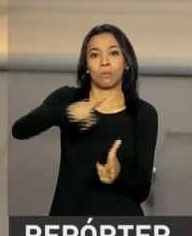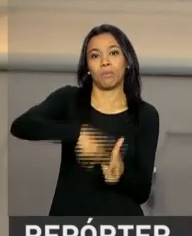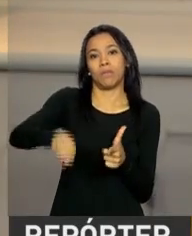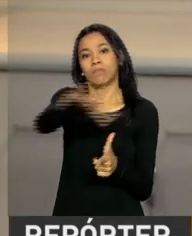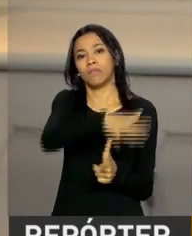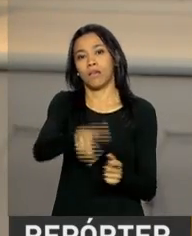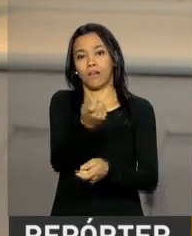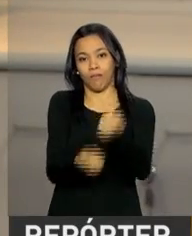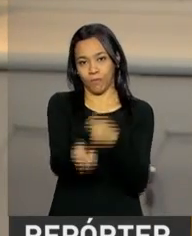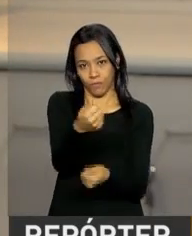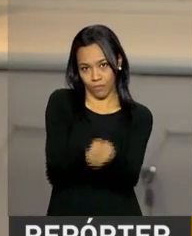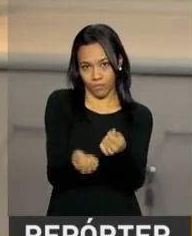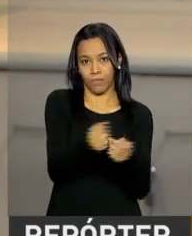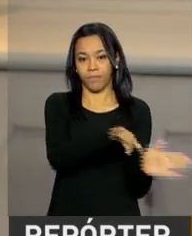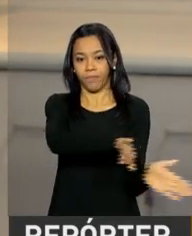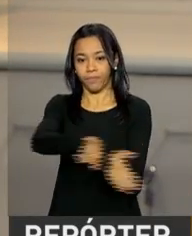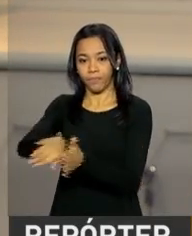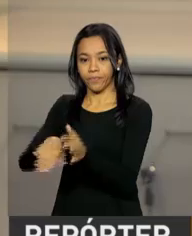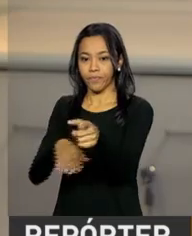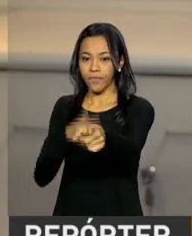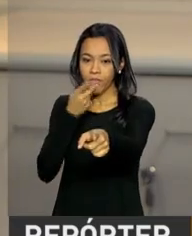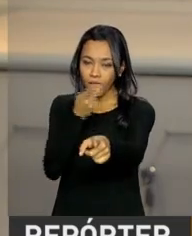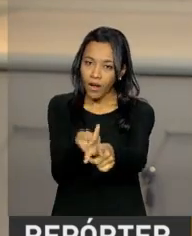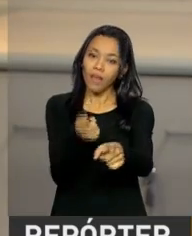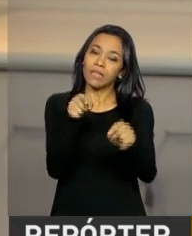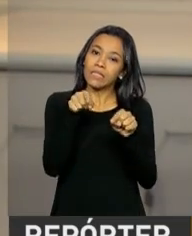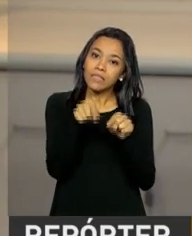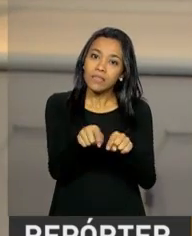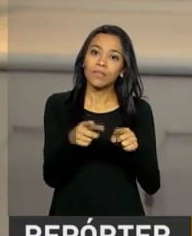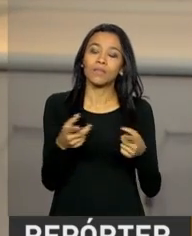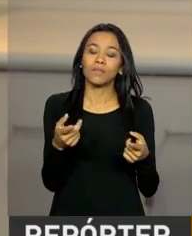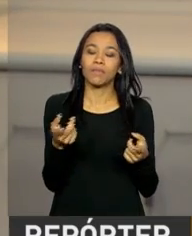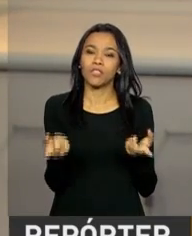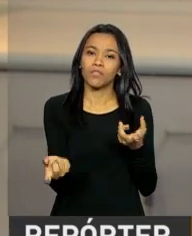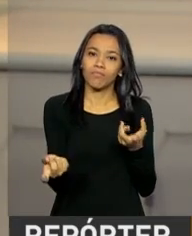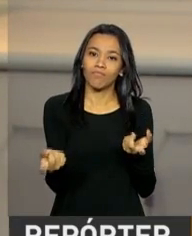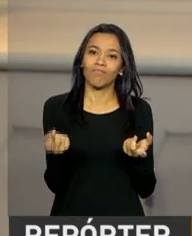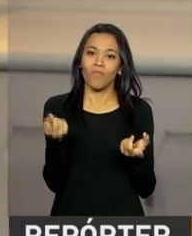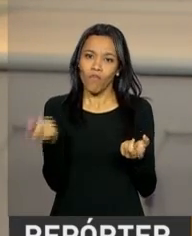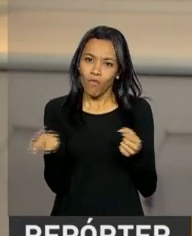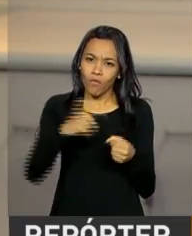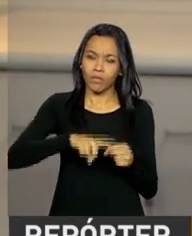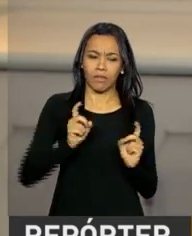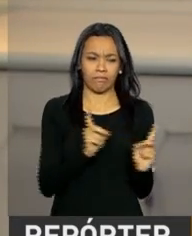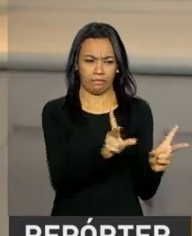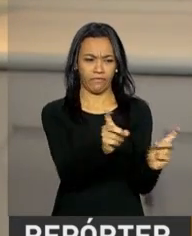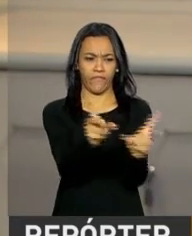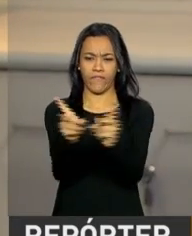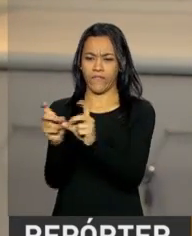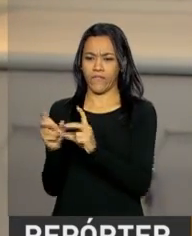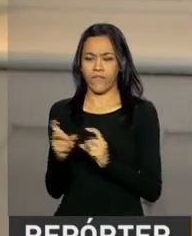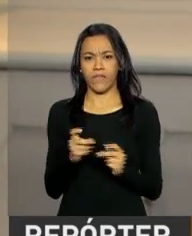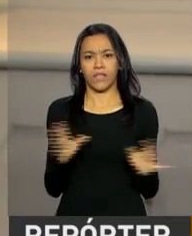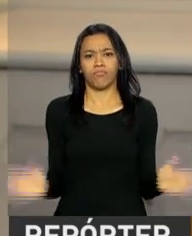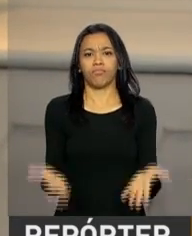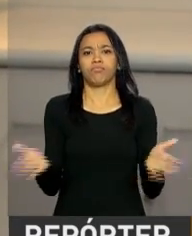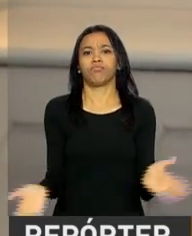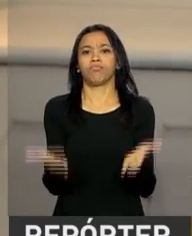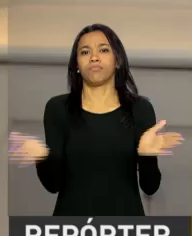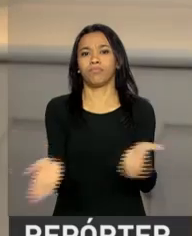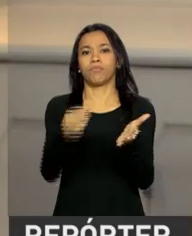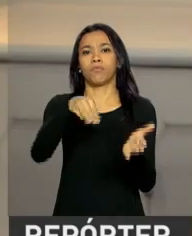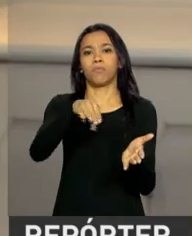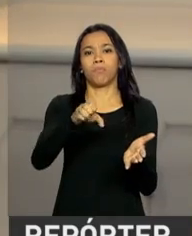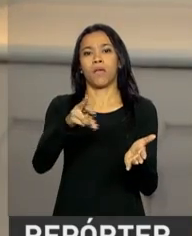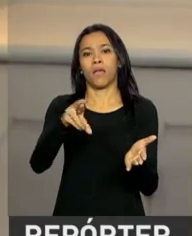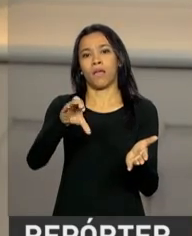nesse momento, ela favorece, né, a gente retomar esses negócios de veículos, favorece o mercado, principalmente, né, para